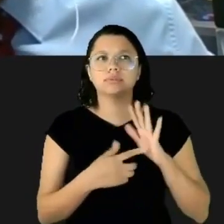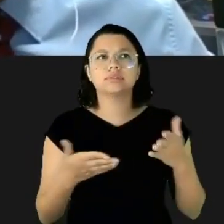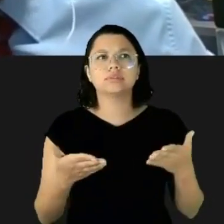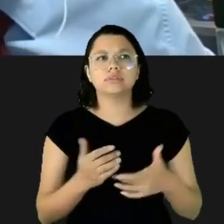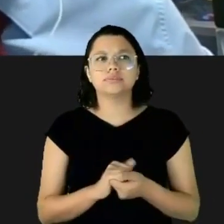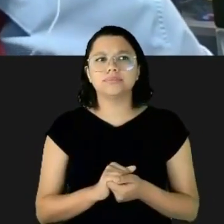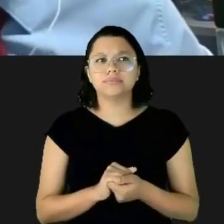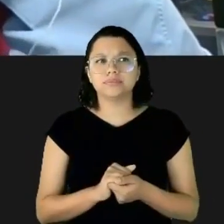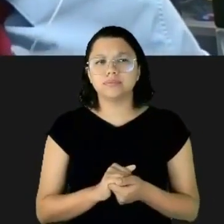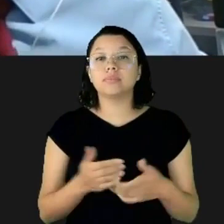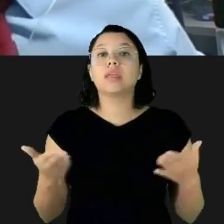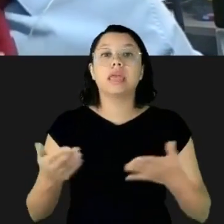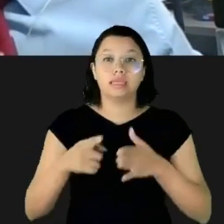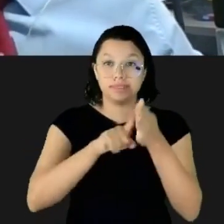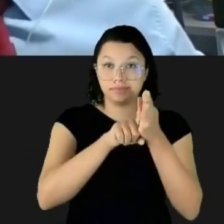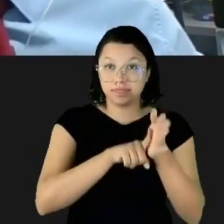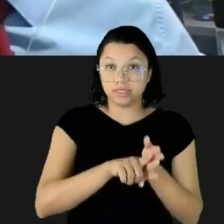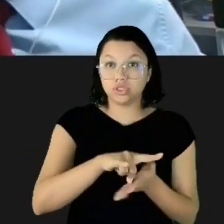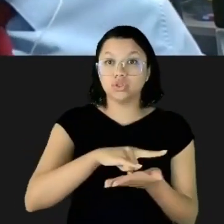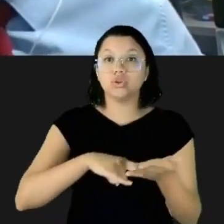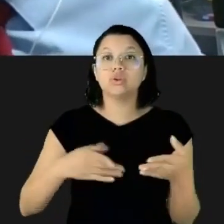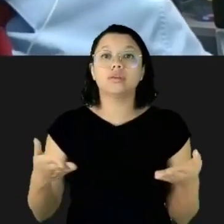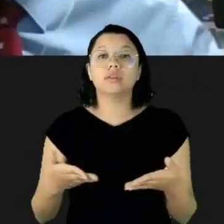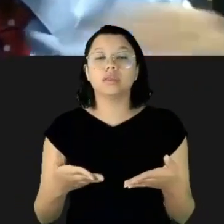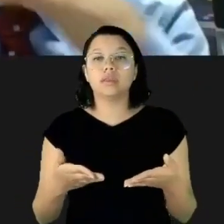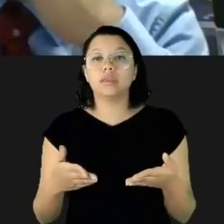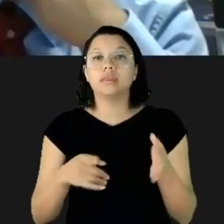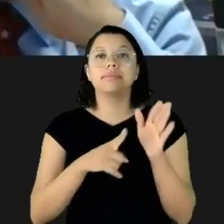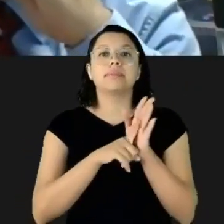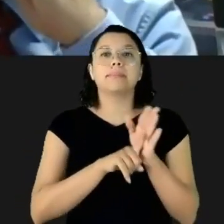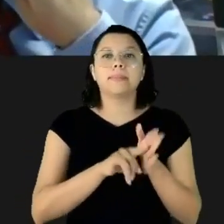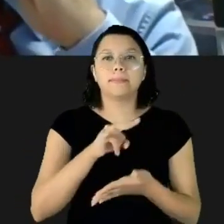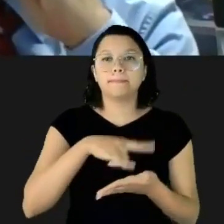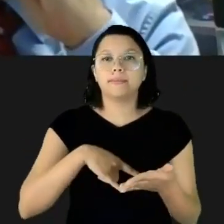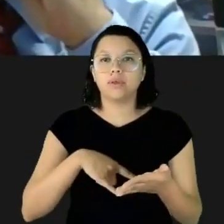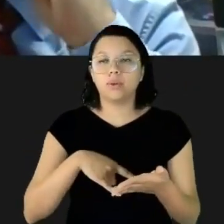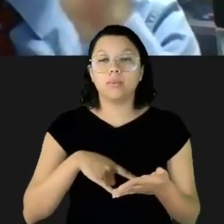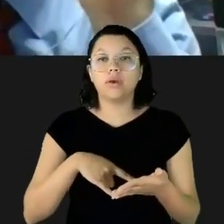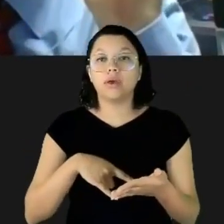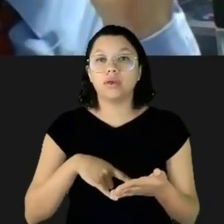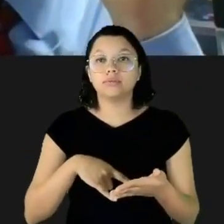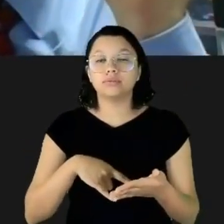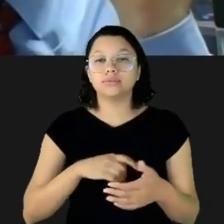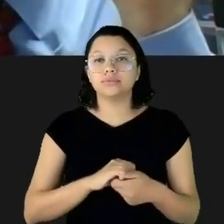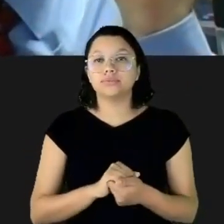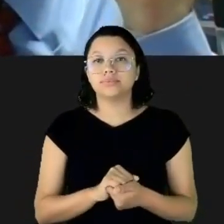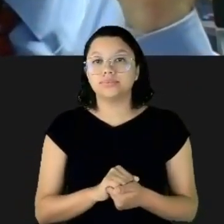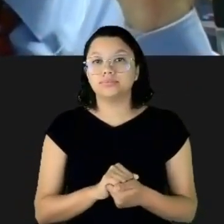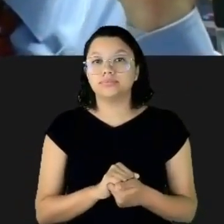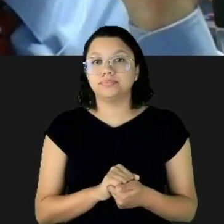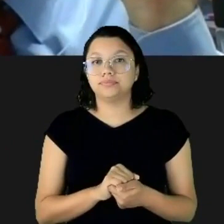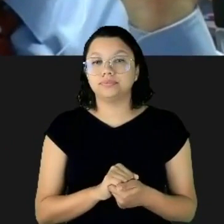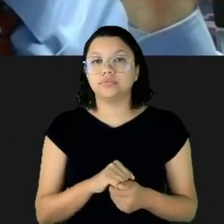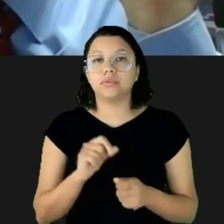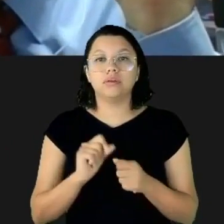essa pesquisa de documentos aqui essa pesquisa de documentos ela pesquisa